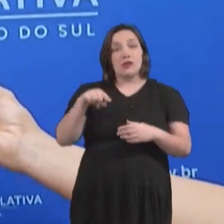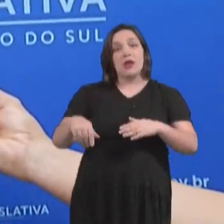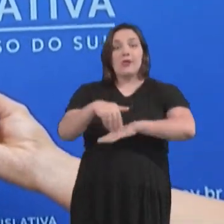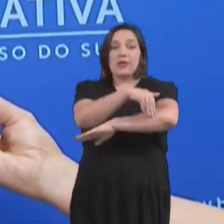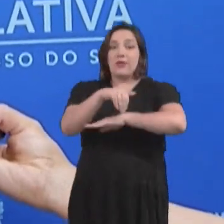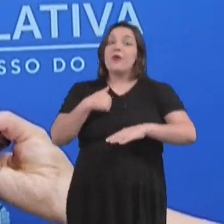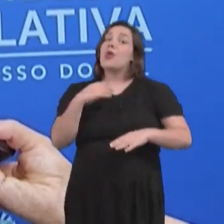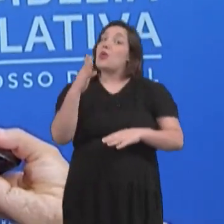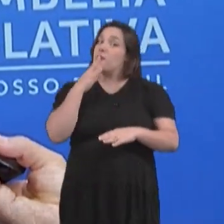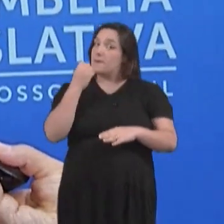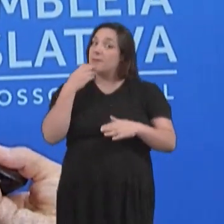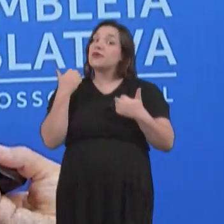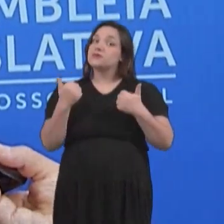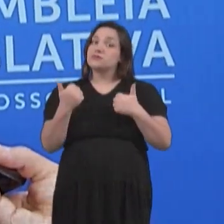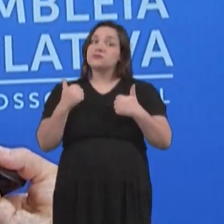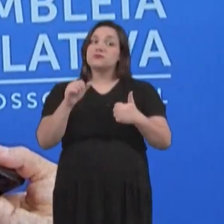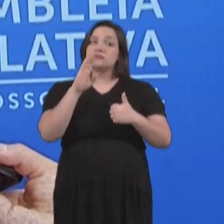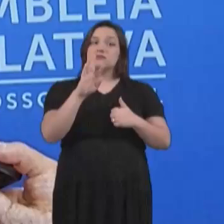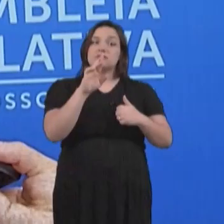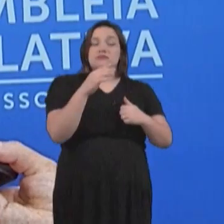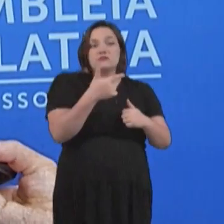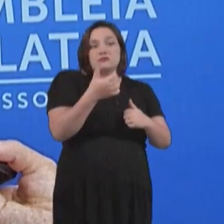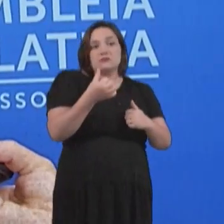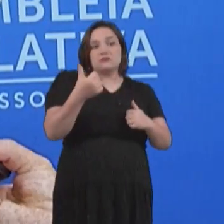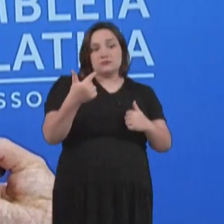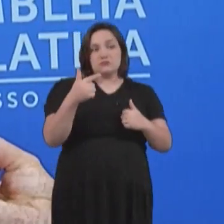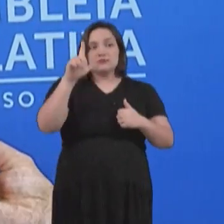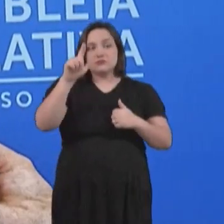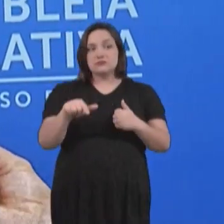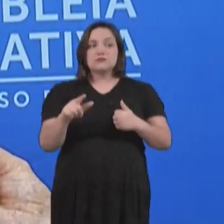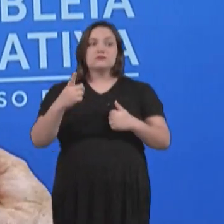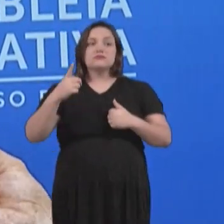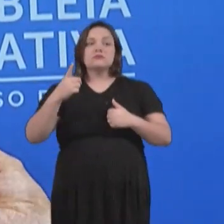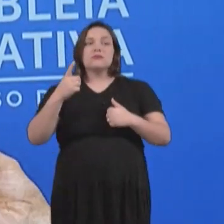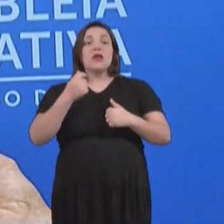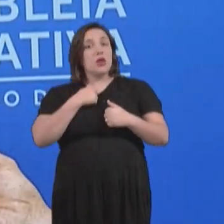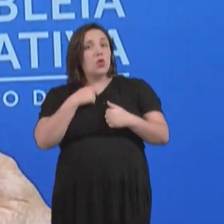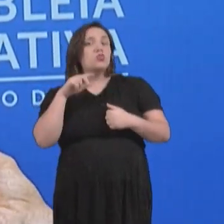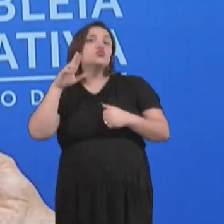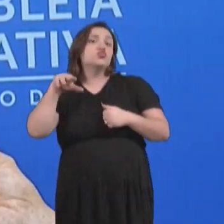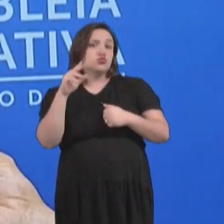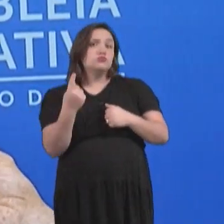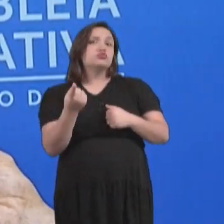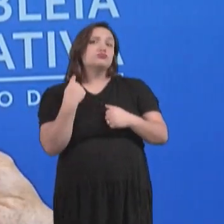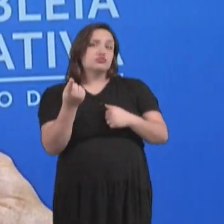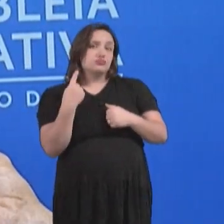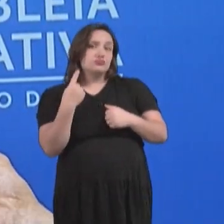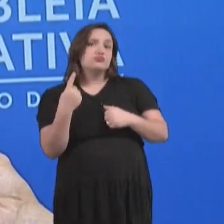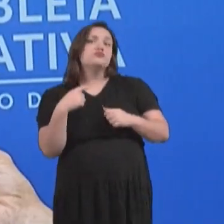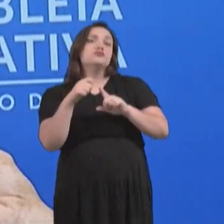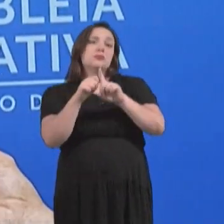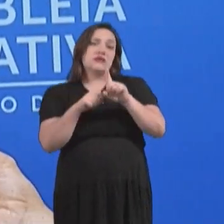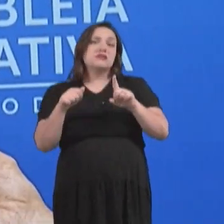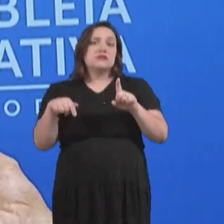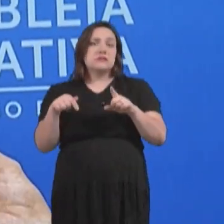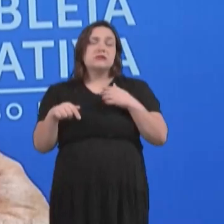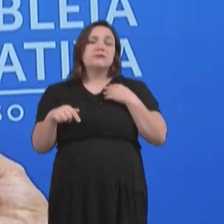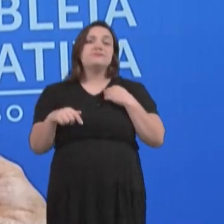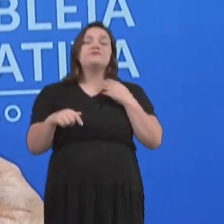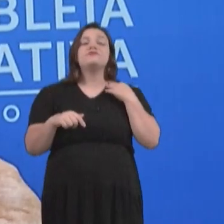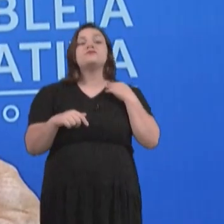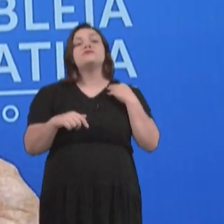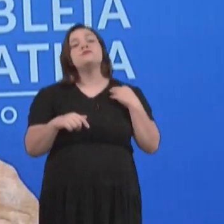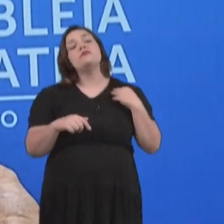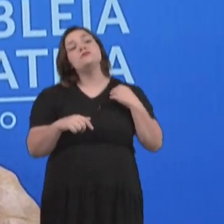a BR-262, que eu trafego algumas vezes por mês durante essa rodovia do trecho